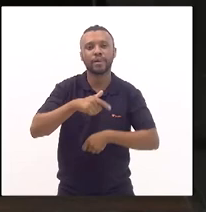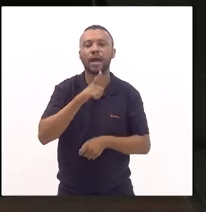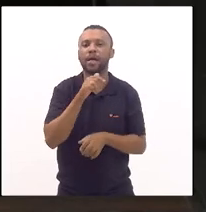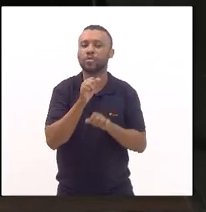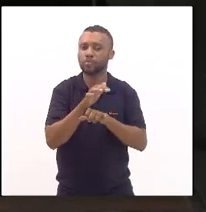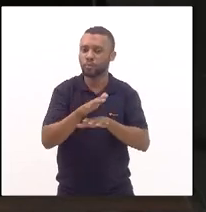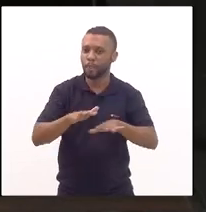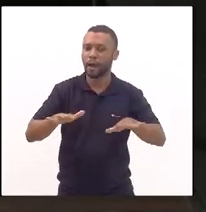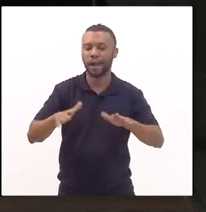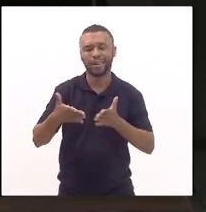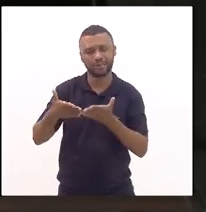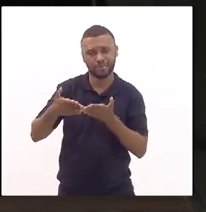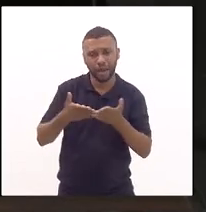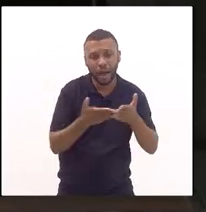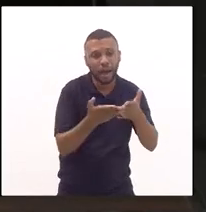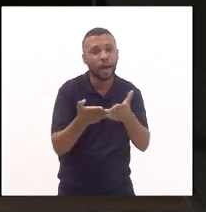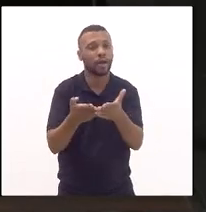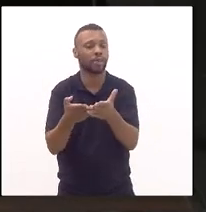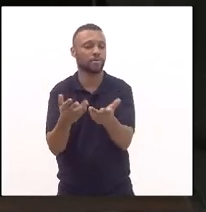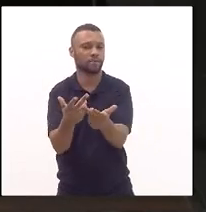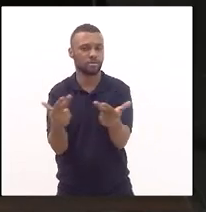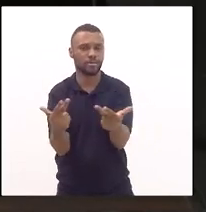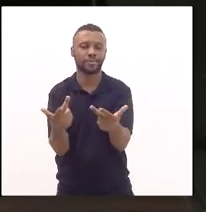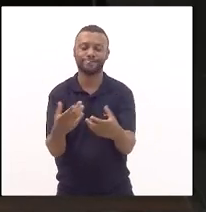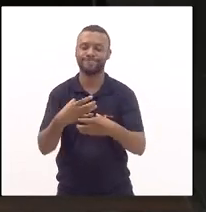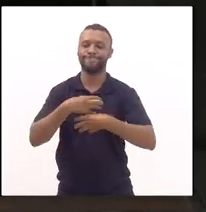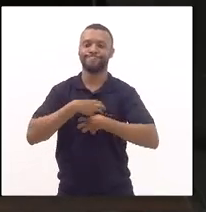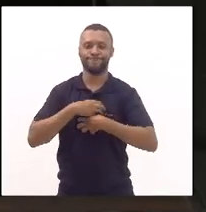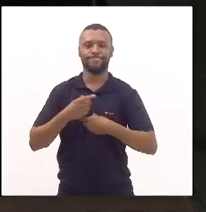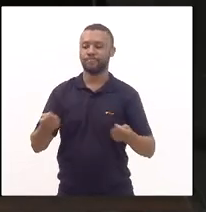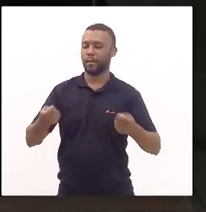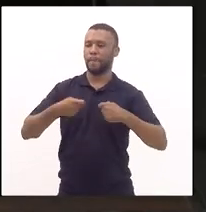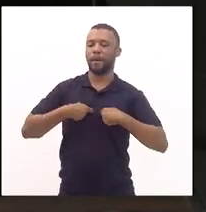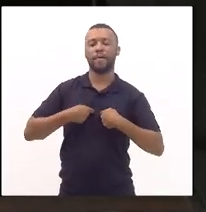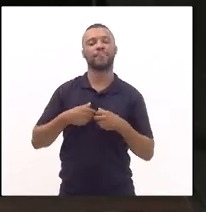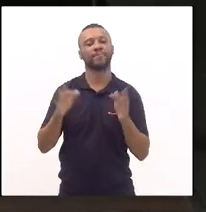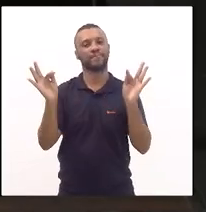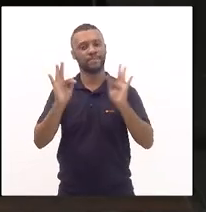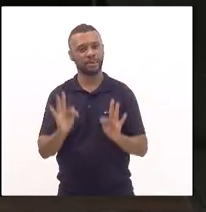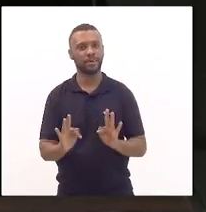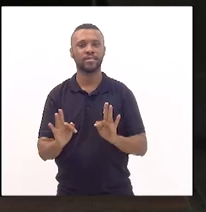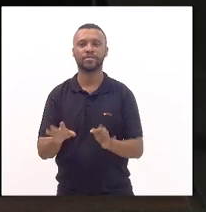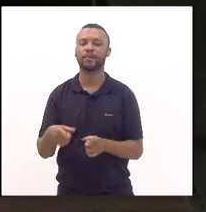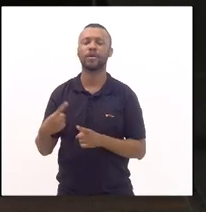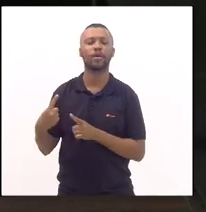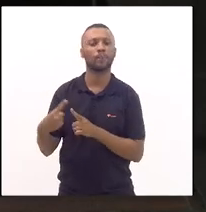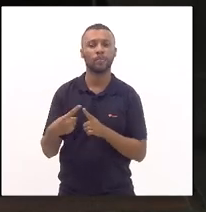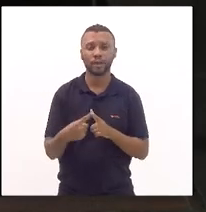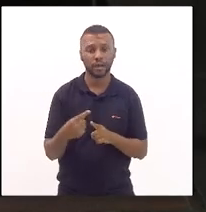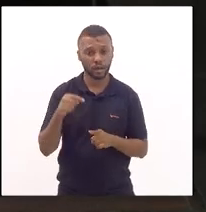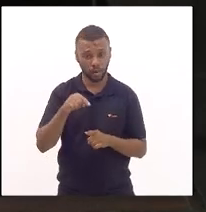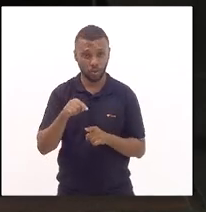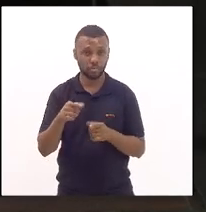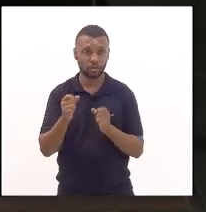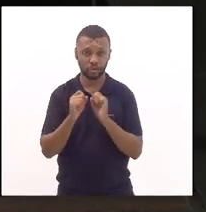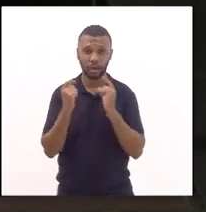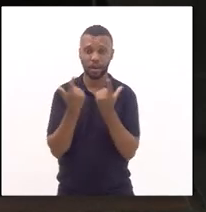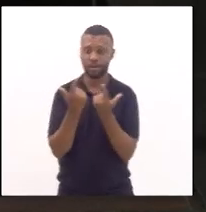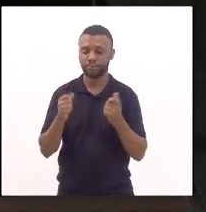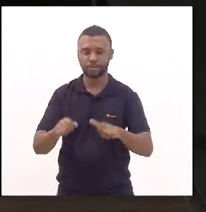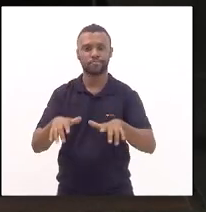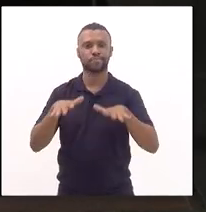me deixou muito feliz, porque aqui, não é, neste